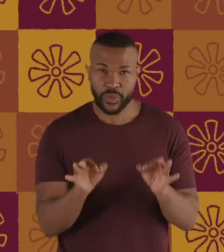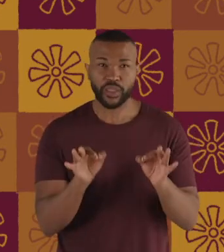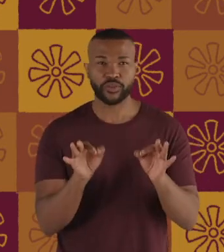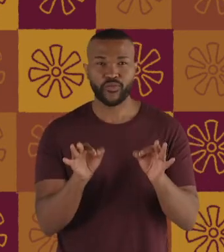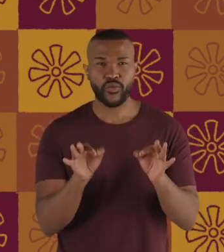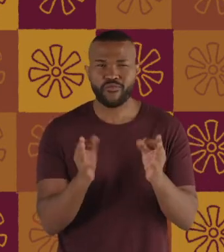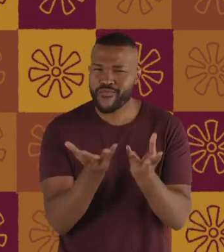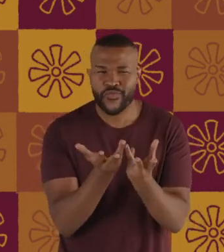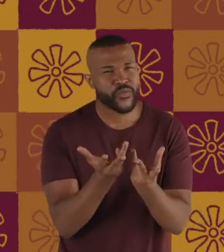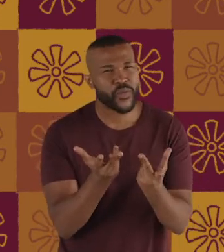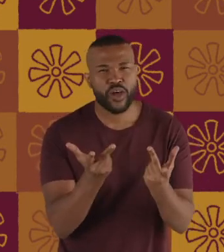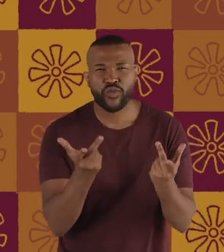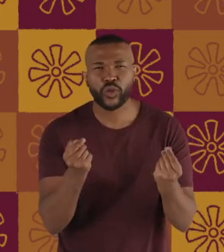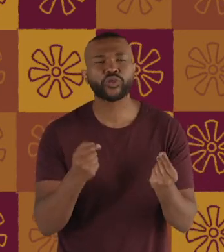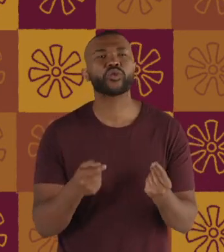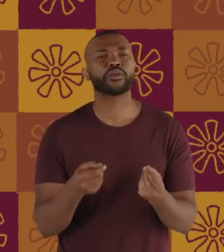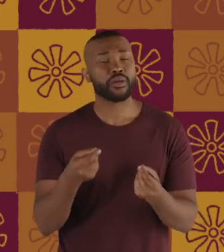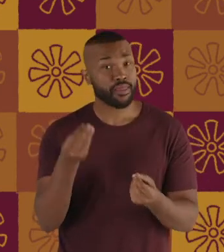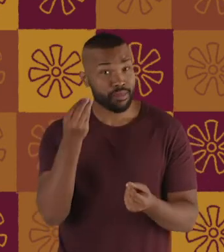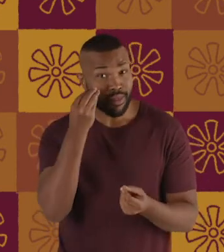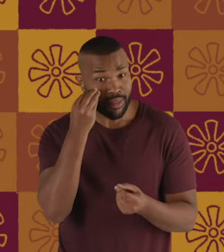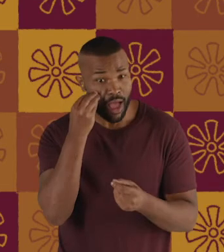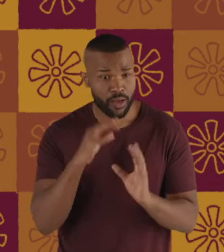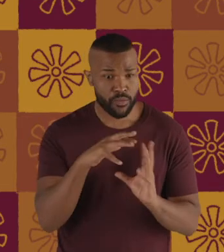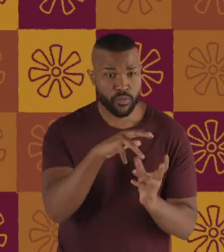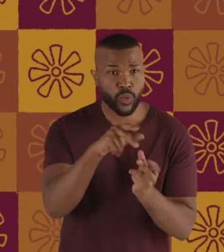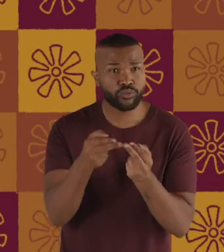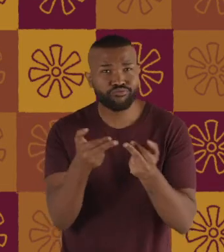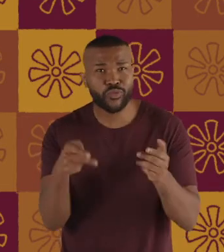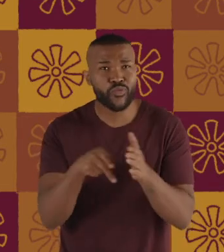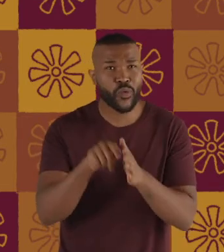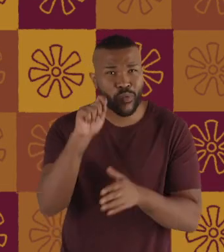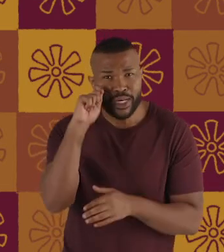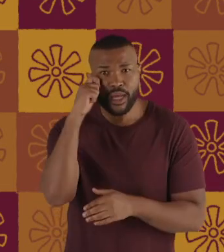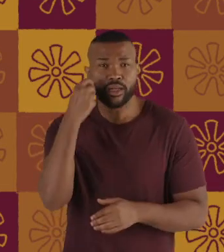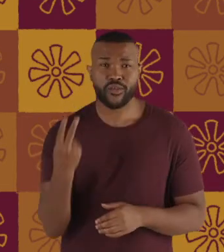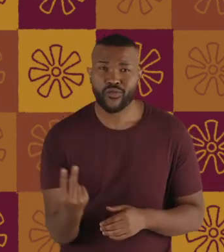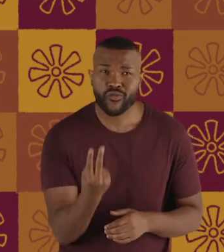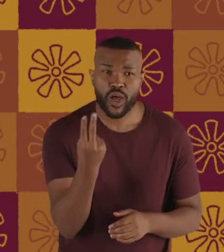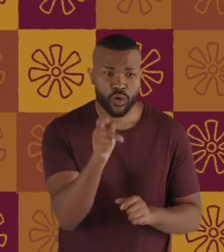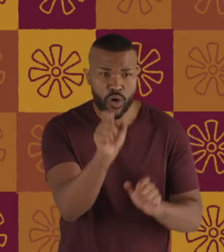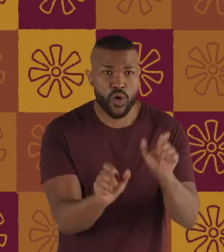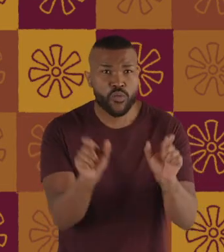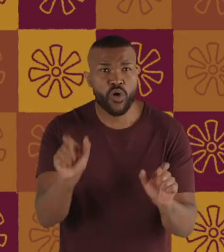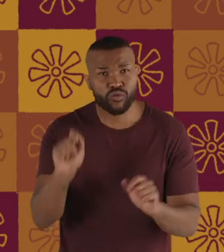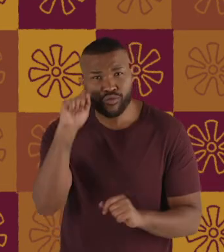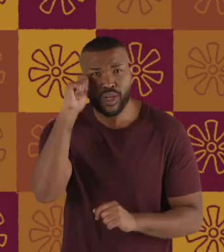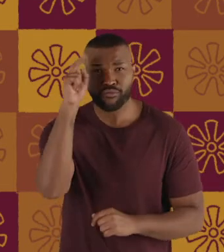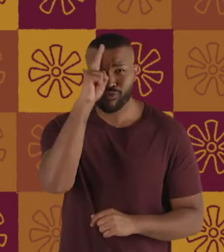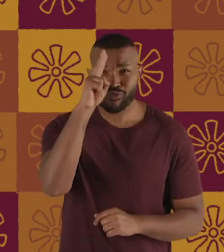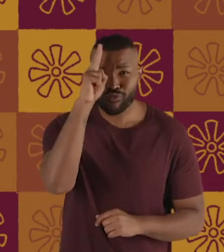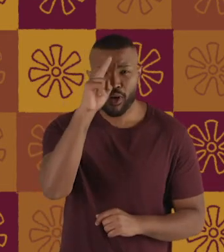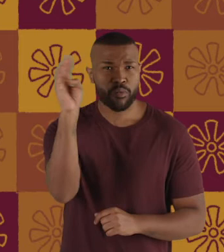de fato, era maravilhoso tentar compor aquele mundo de insurgência negra, né? Os valores dos negros